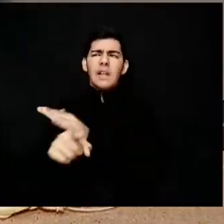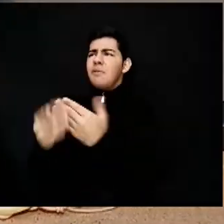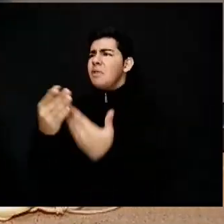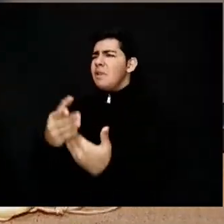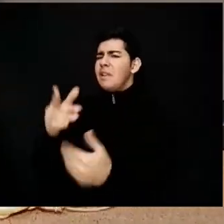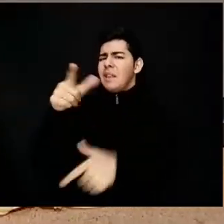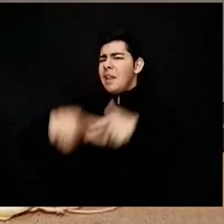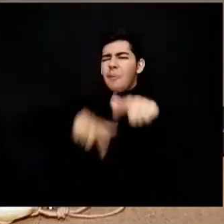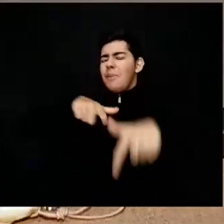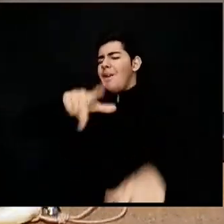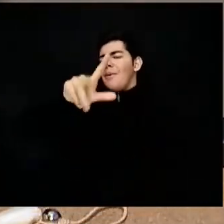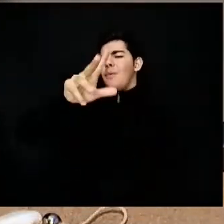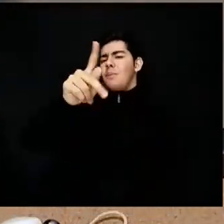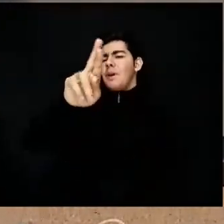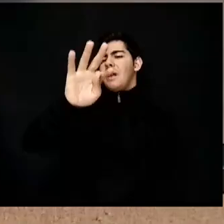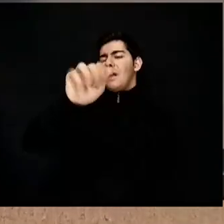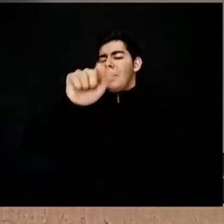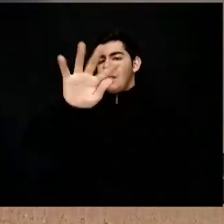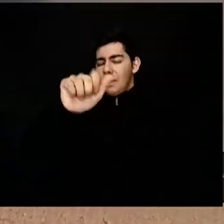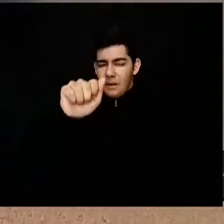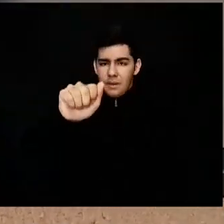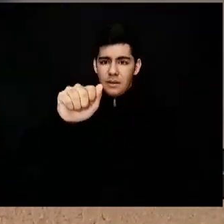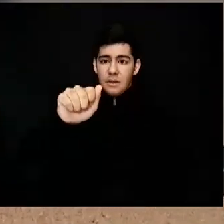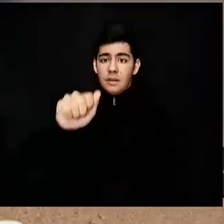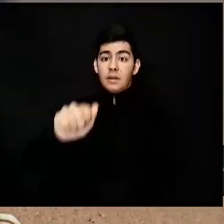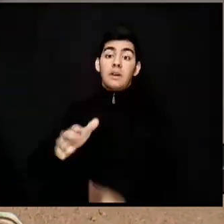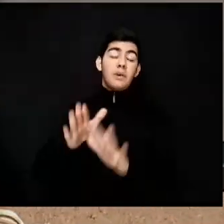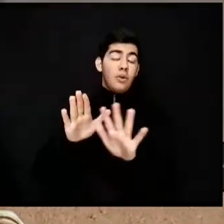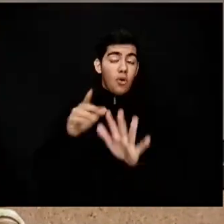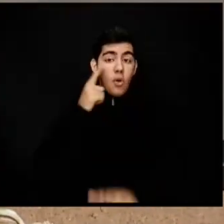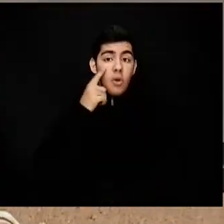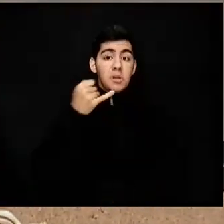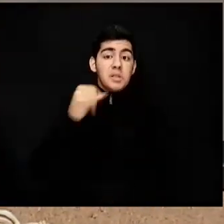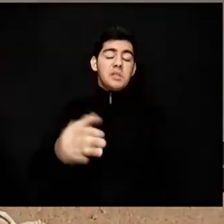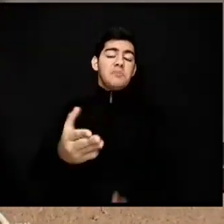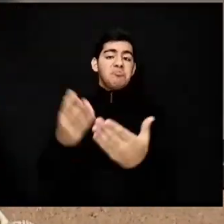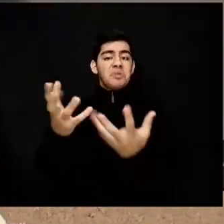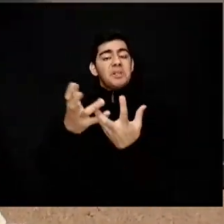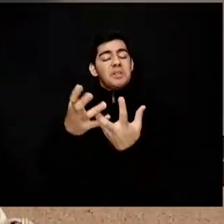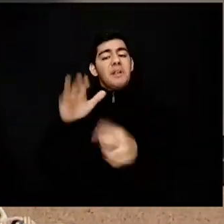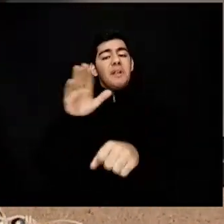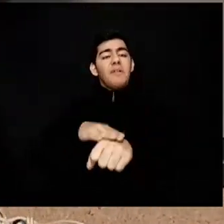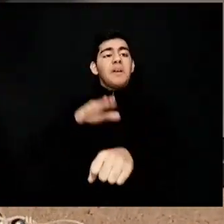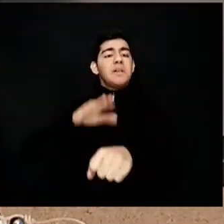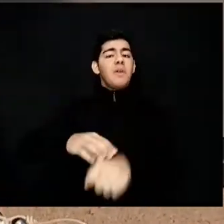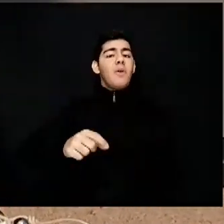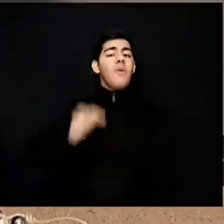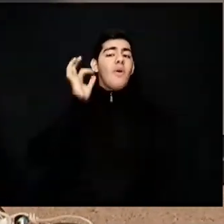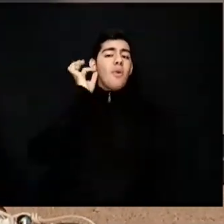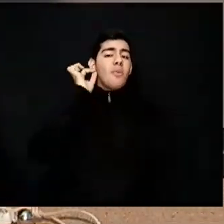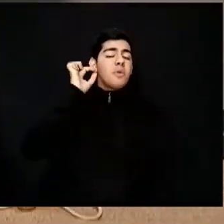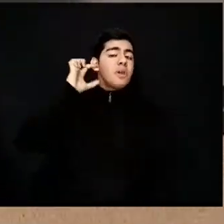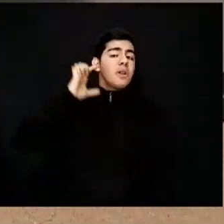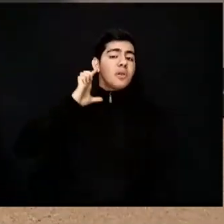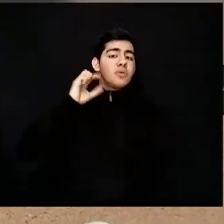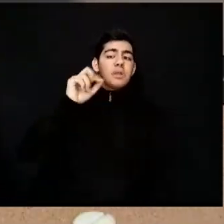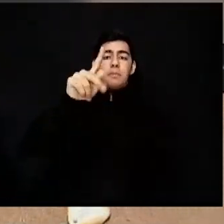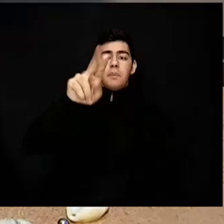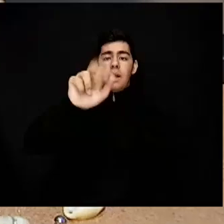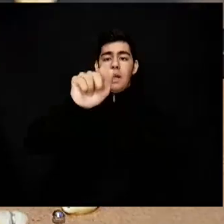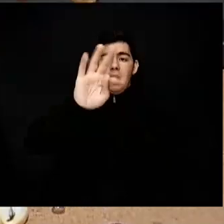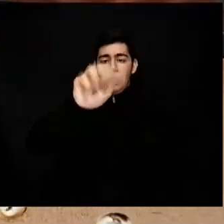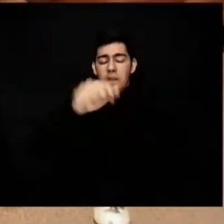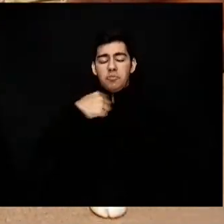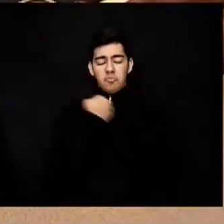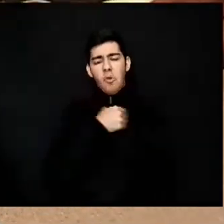Mas você... Não, se você quiser um brinco com uma base de prata, a gente pode organizar isso, tudo tal. Mas a